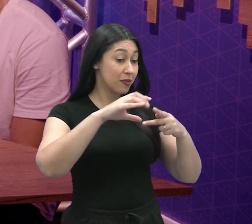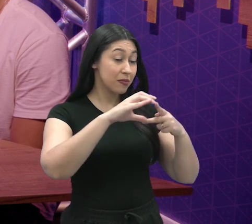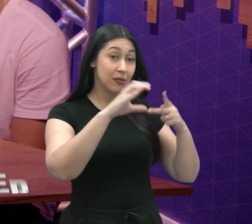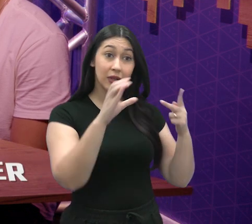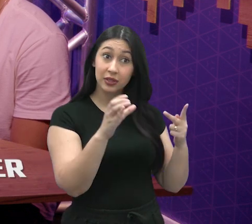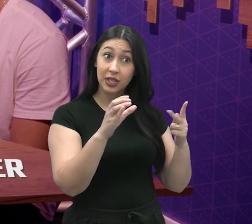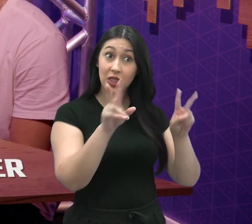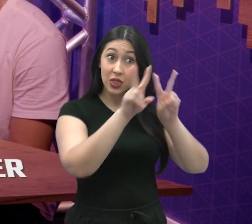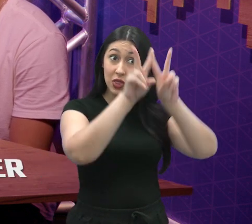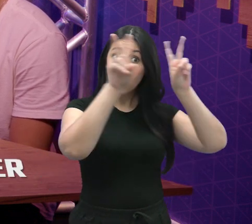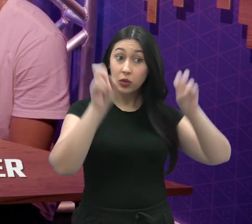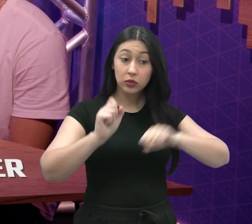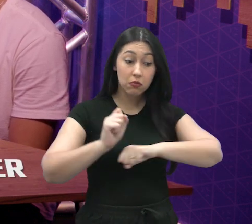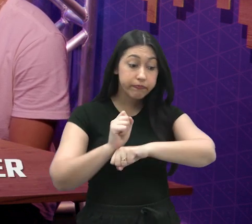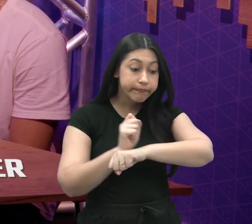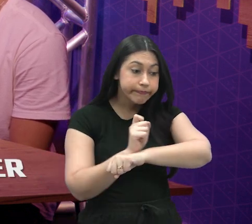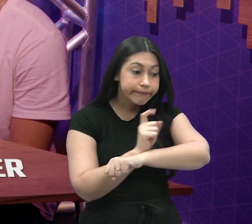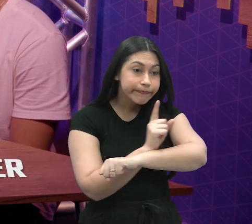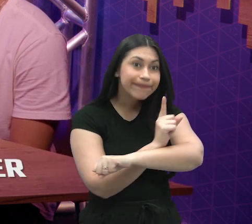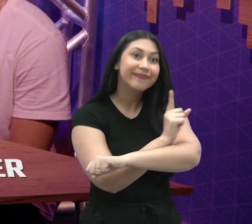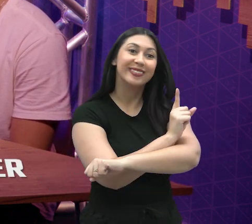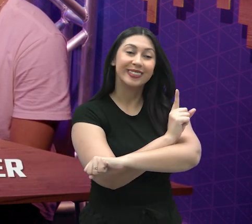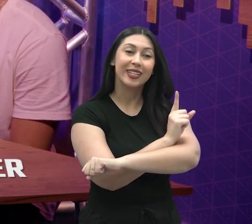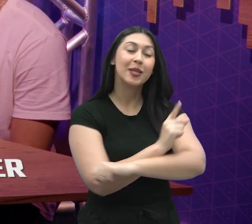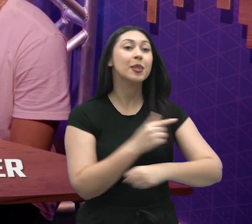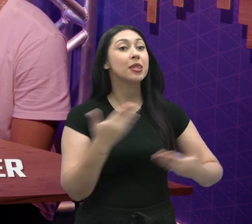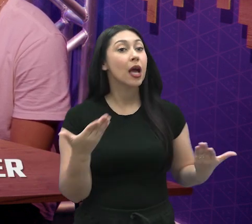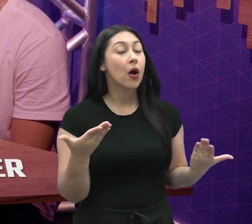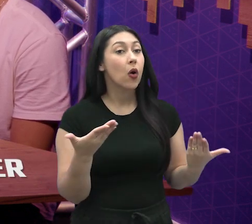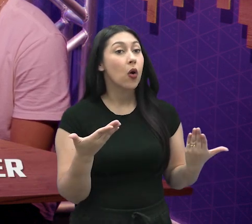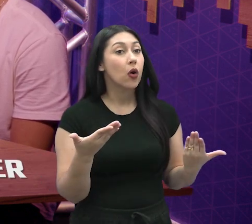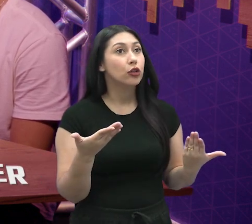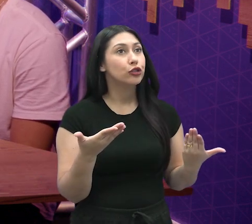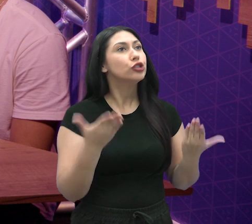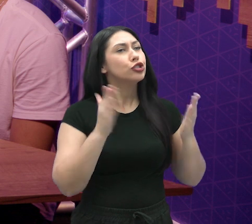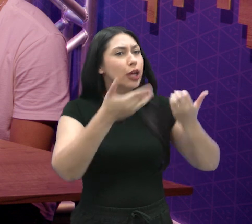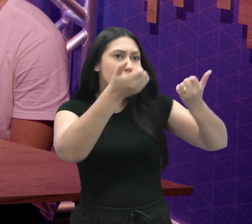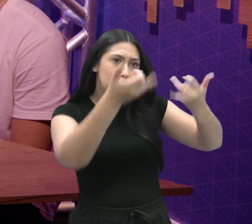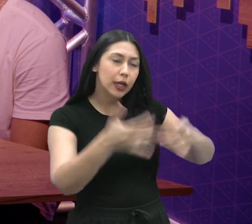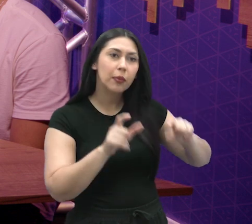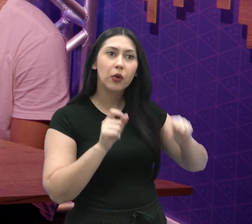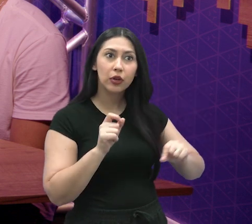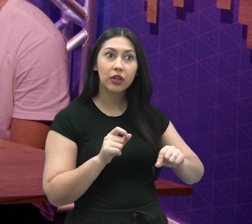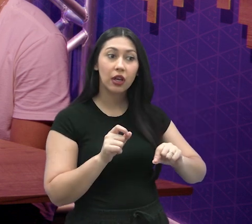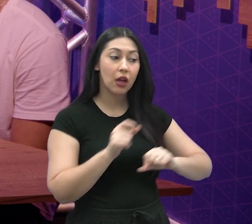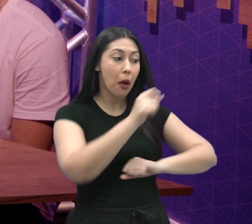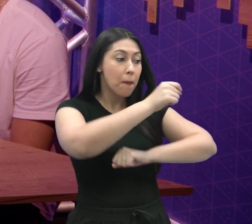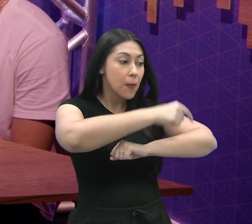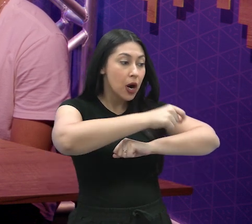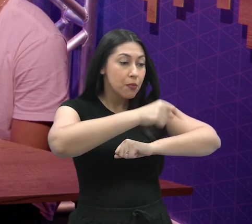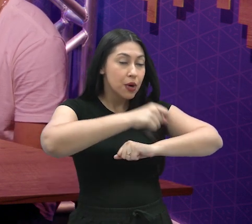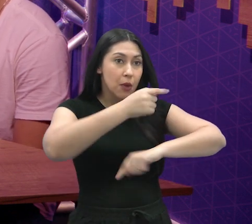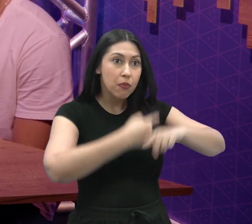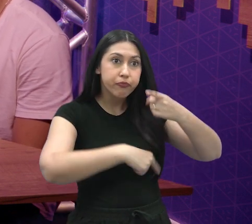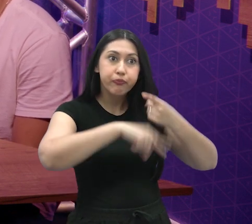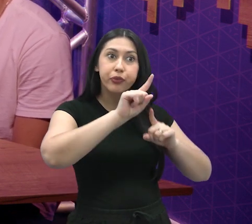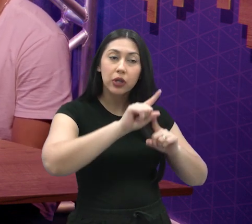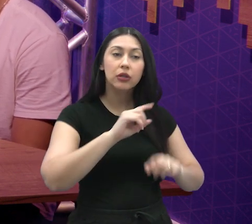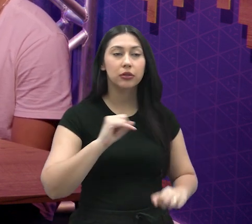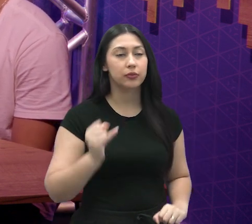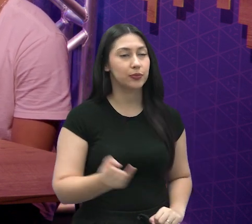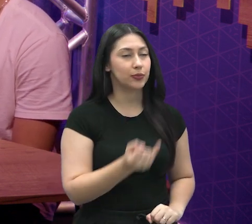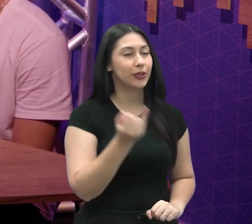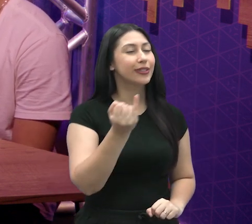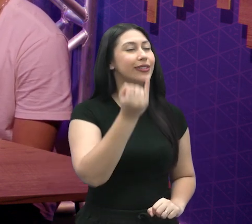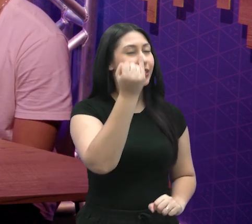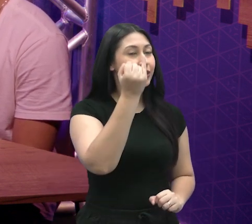De volta com o Pode Ser, falando sobre a evolução da humanidade. Então, a última coisa que a gente falou foi sobre essa revolução agrícola, que é